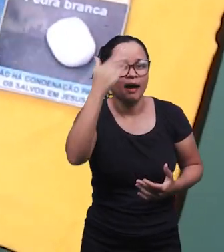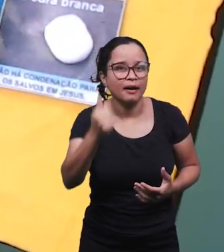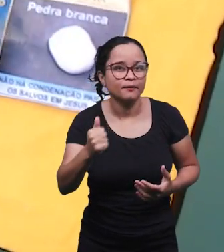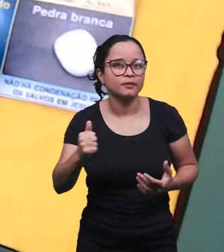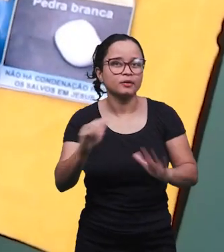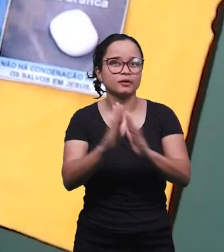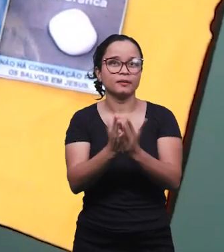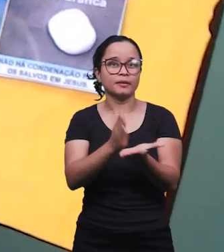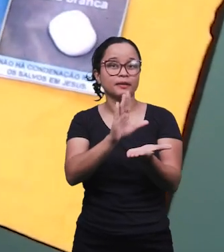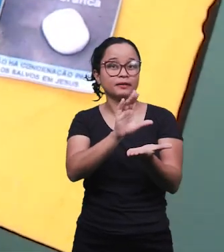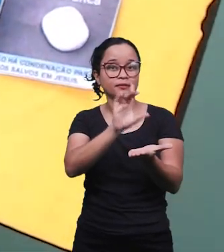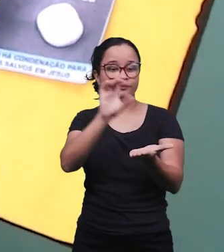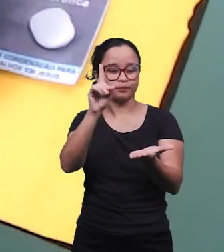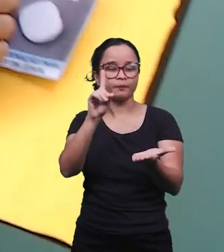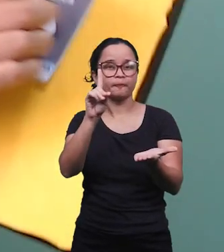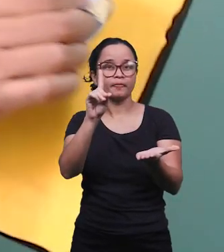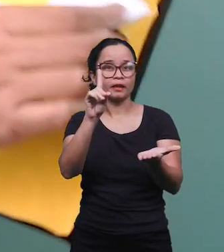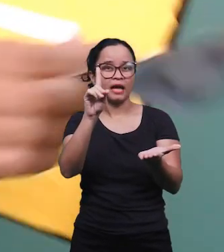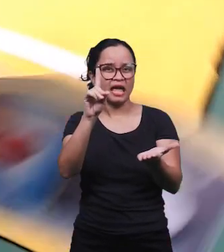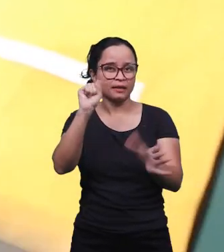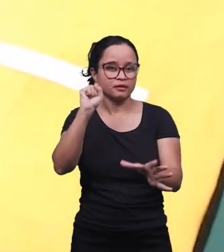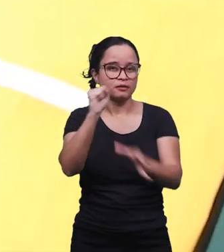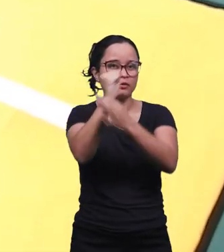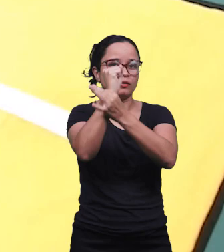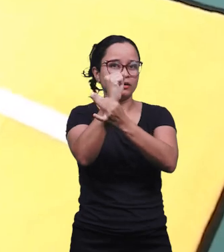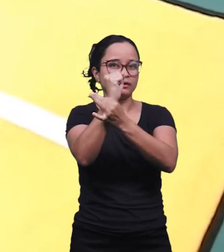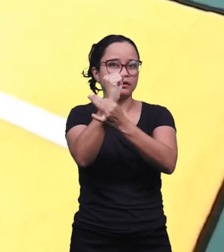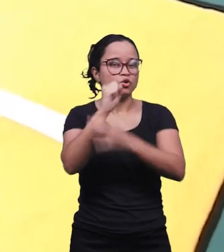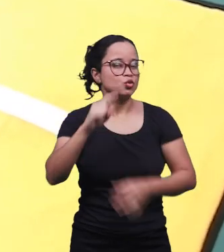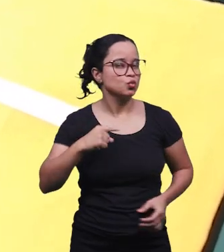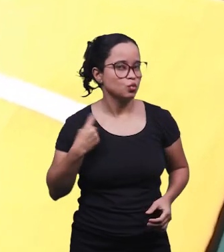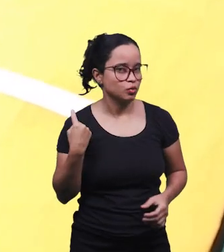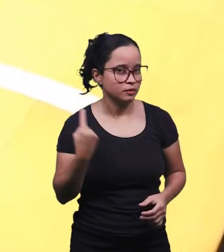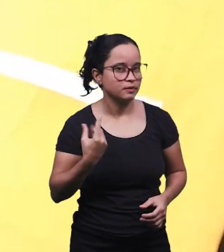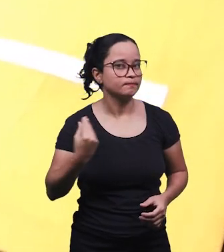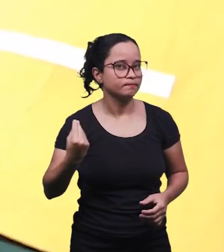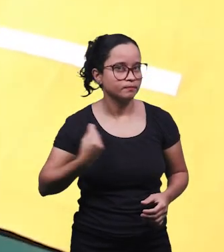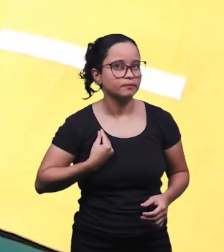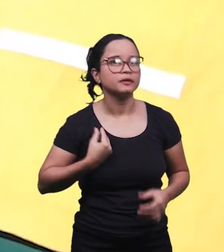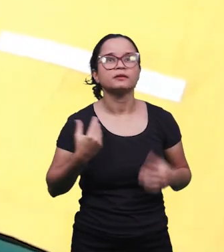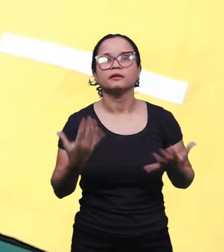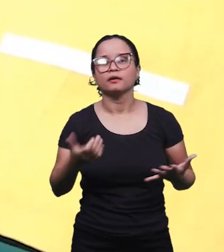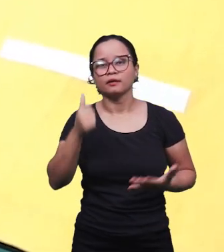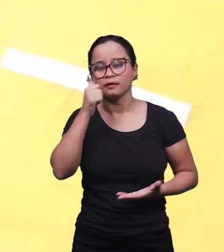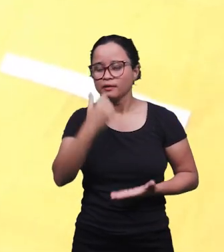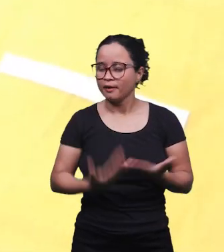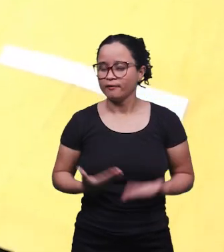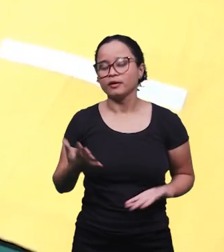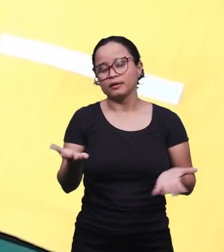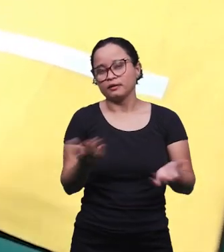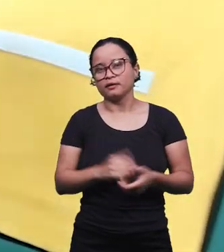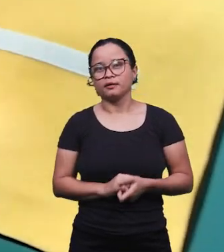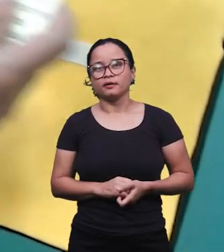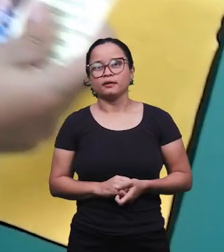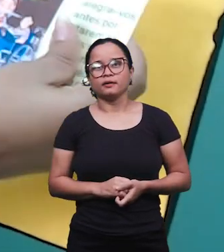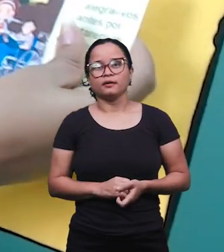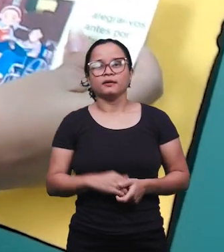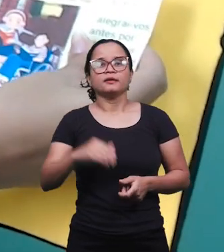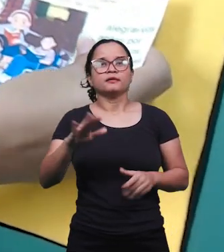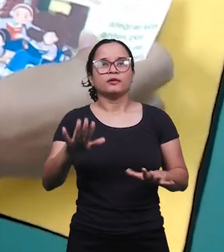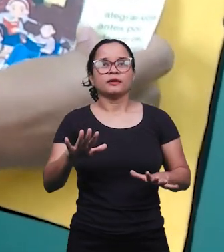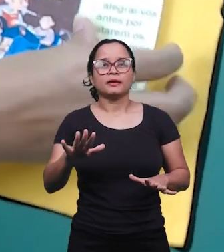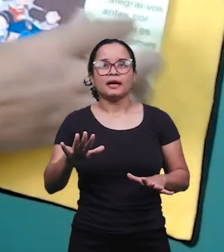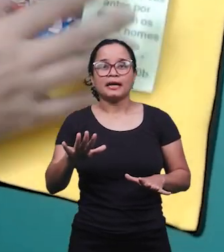sabe o que a palavra ela nos garante? Irmãs, esse é o trecho,